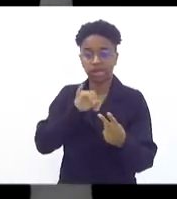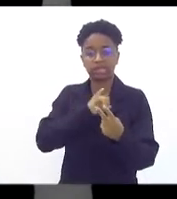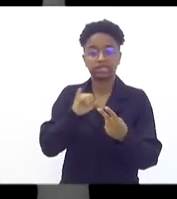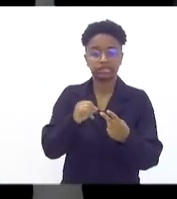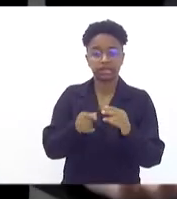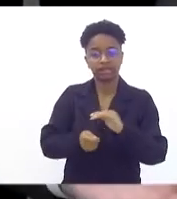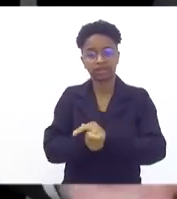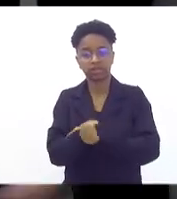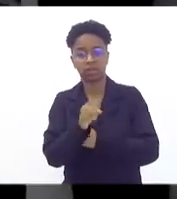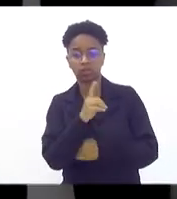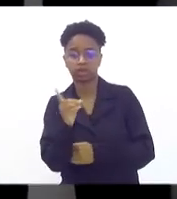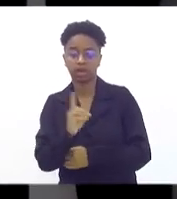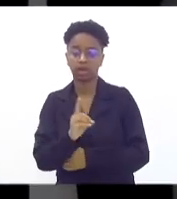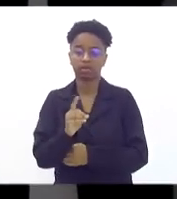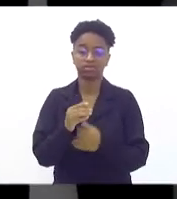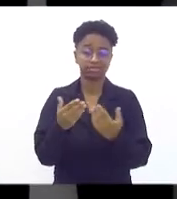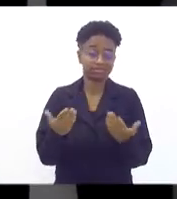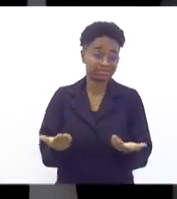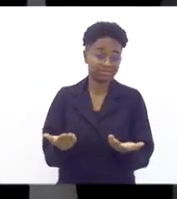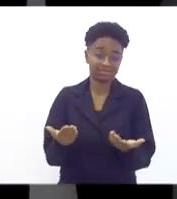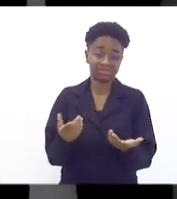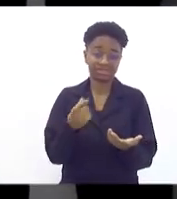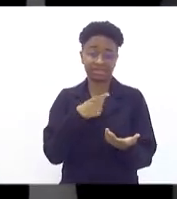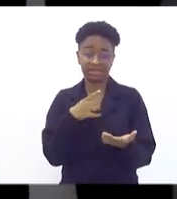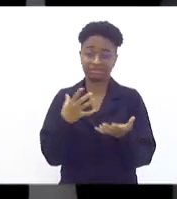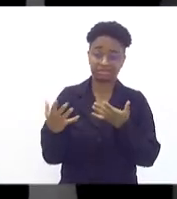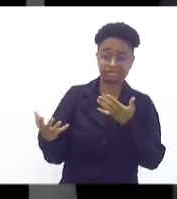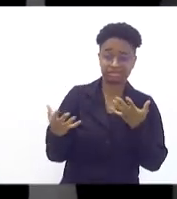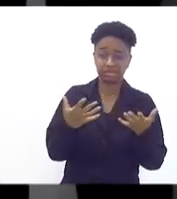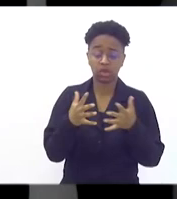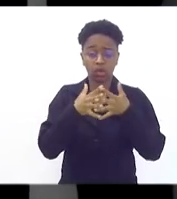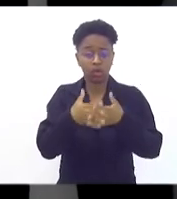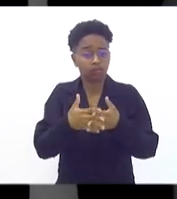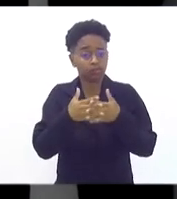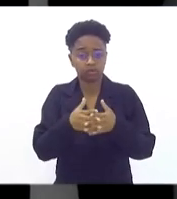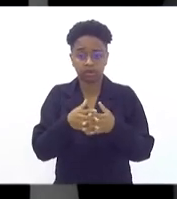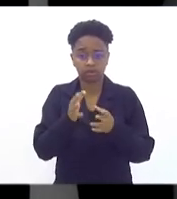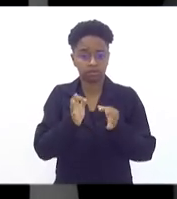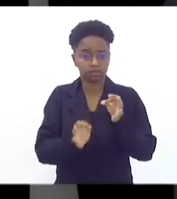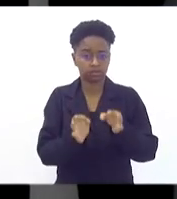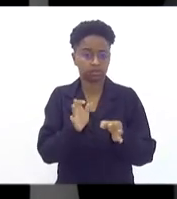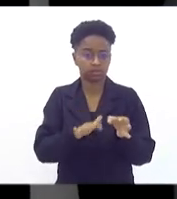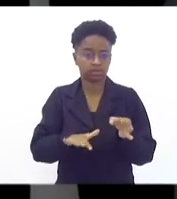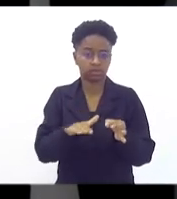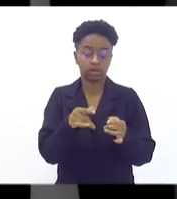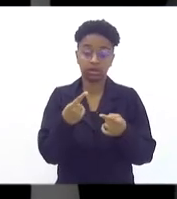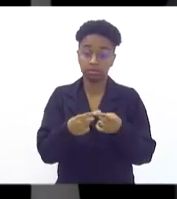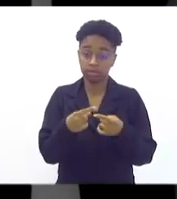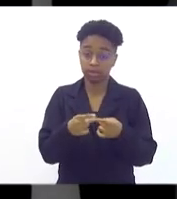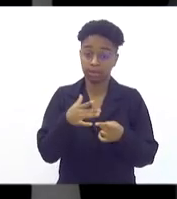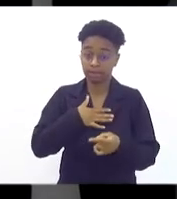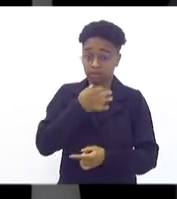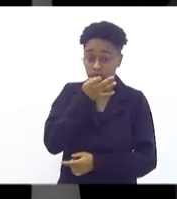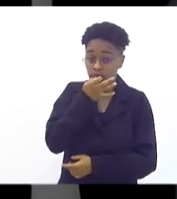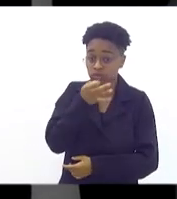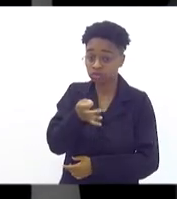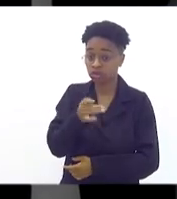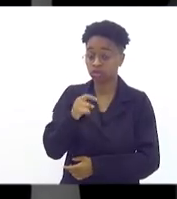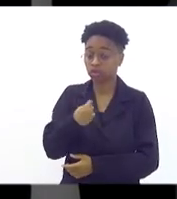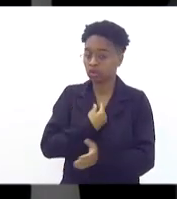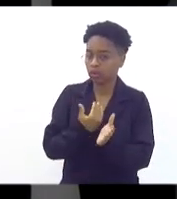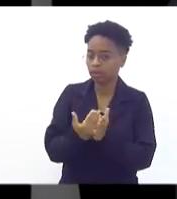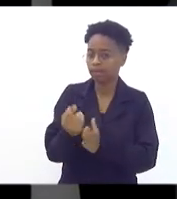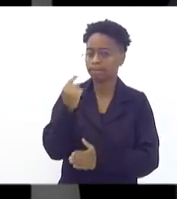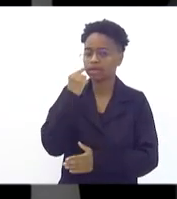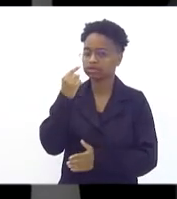investimentos e entra no investimento enfim a gente tá numa confusão jurídica que a minha sugestão era que a gente passasse a pensar